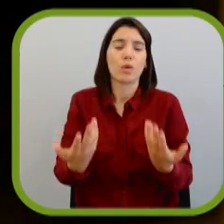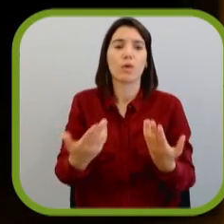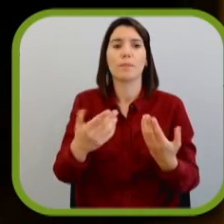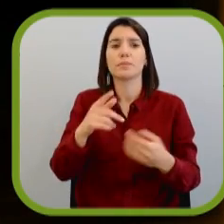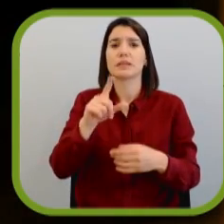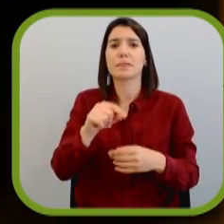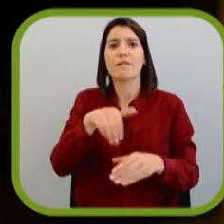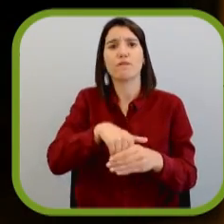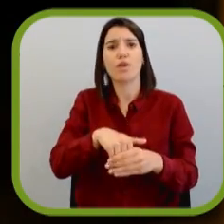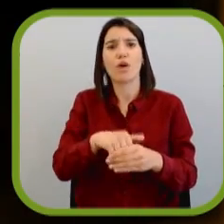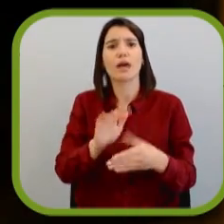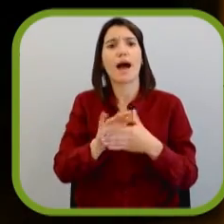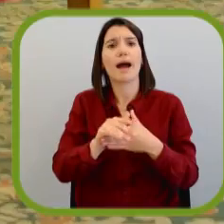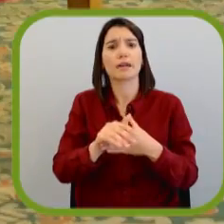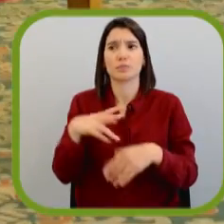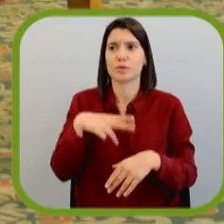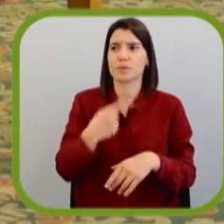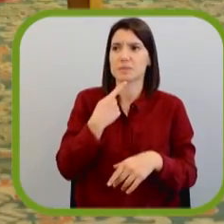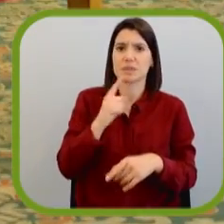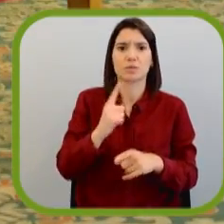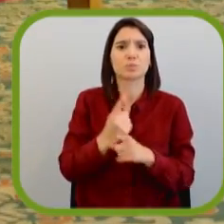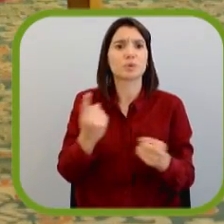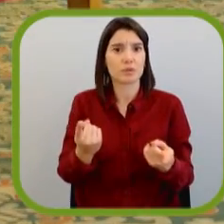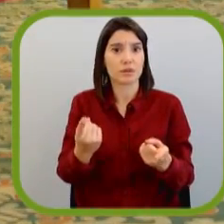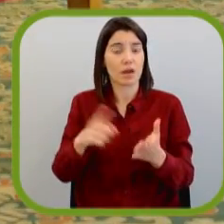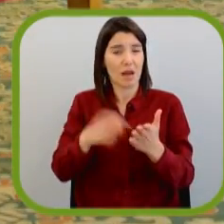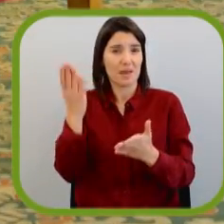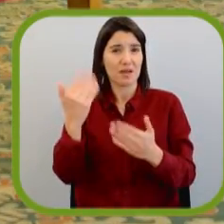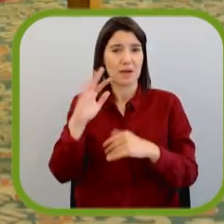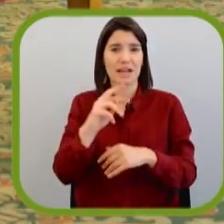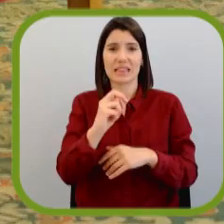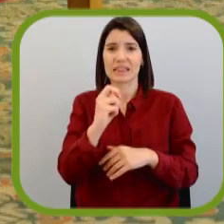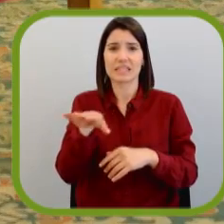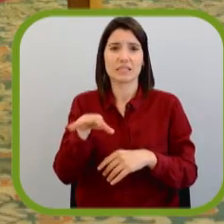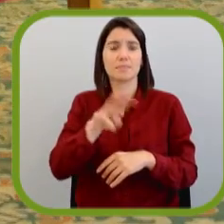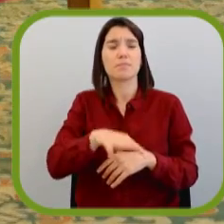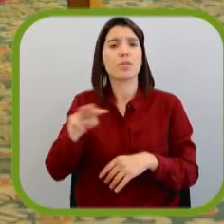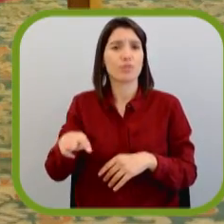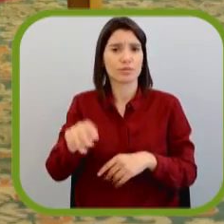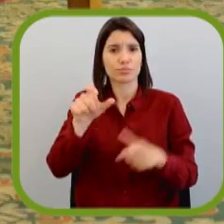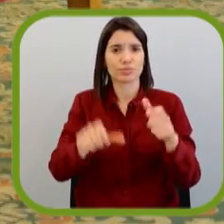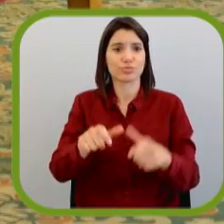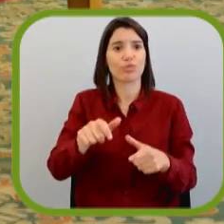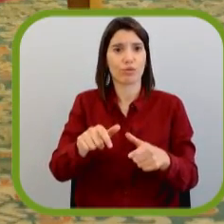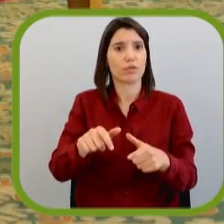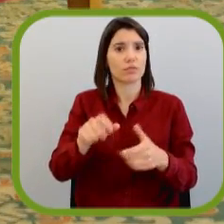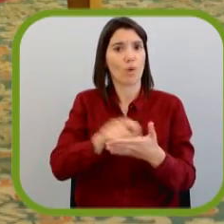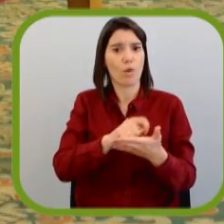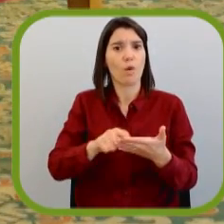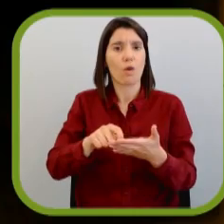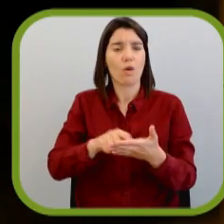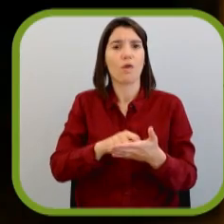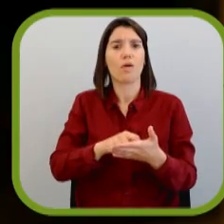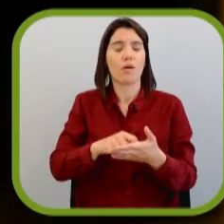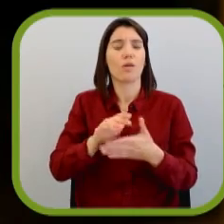por correspondência, também não percebo porque é que não é uma realidade em Portugal, quando nos Estados Unidos tens mais 300 milhões de